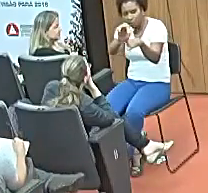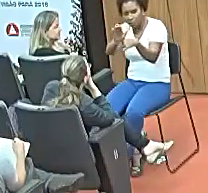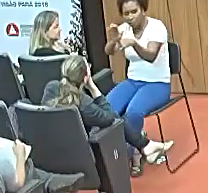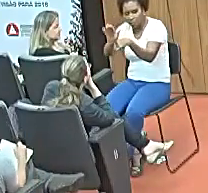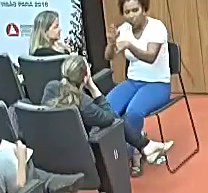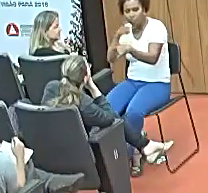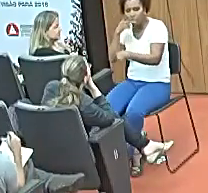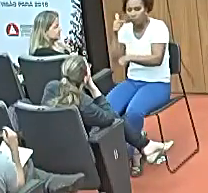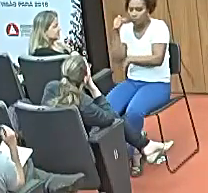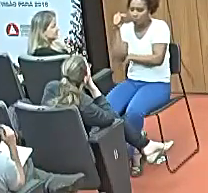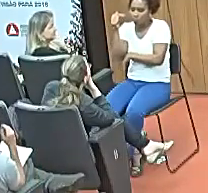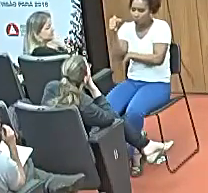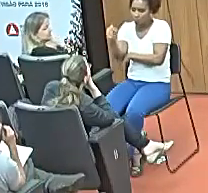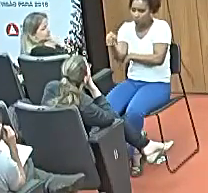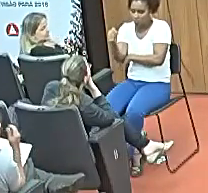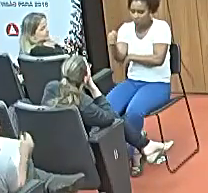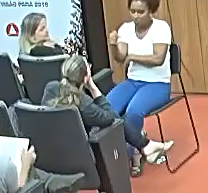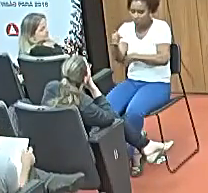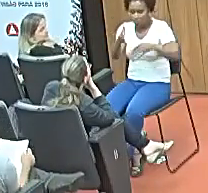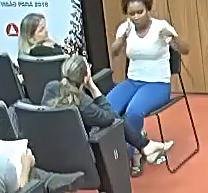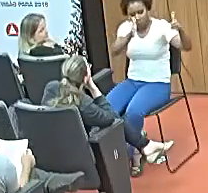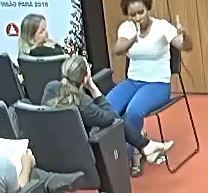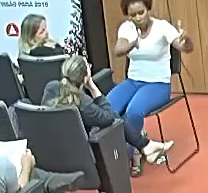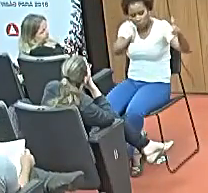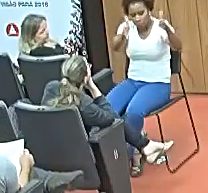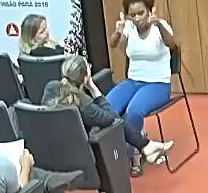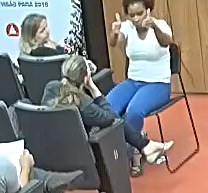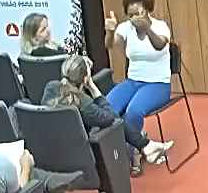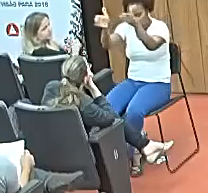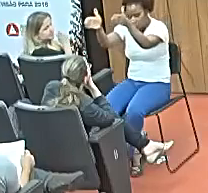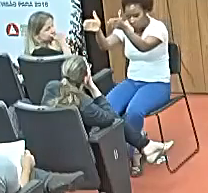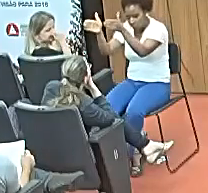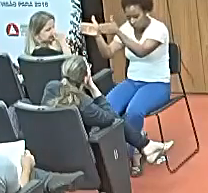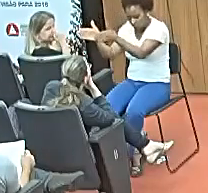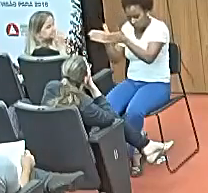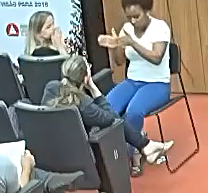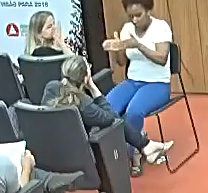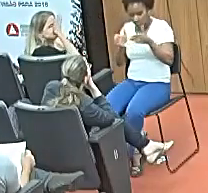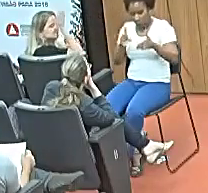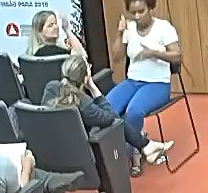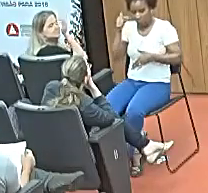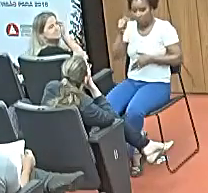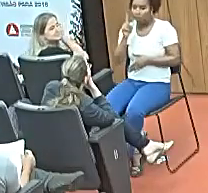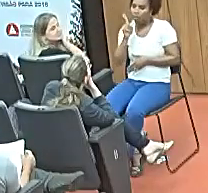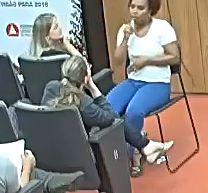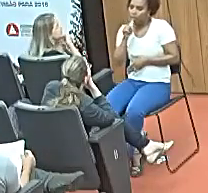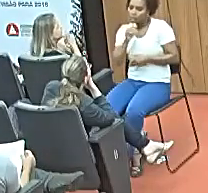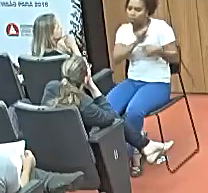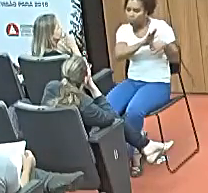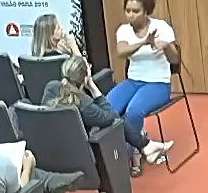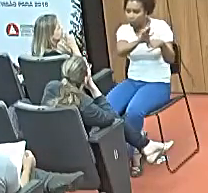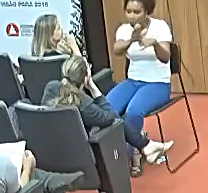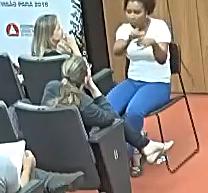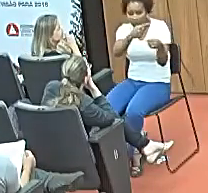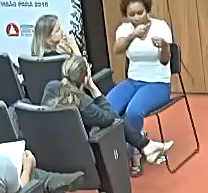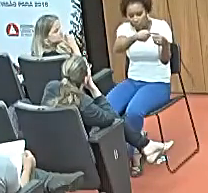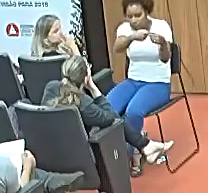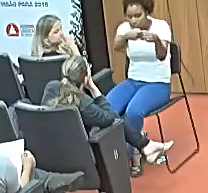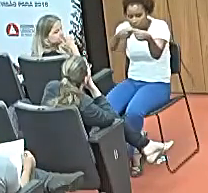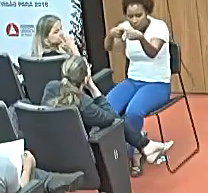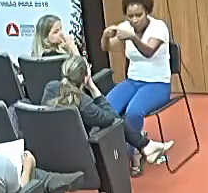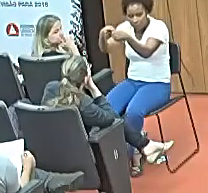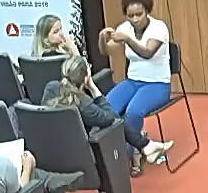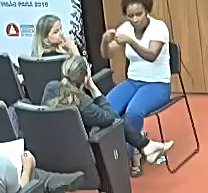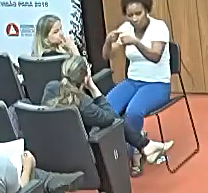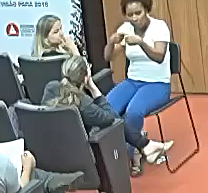reservatórios de água com a implantação desses barramentos e de 50 barraginhas na região